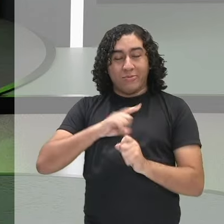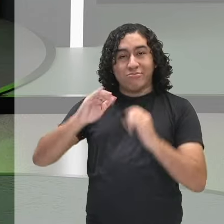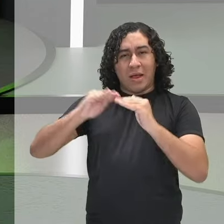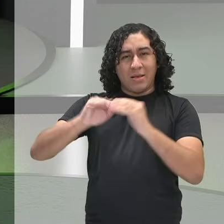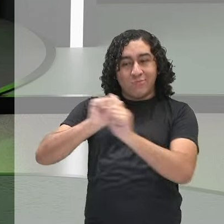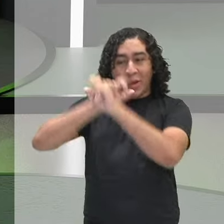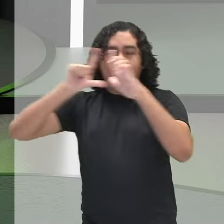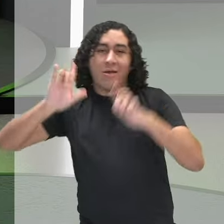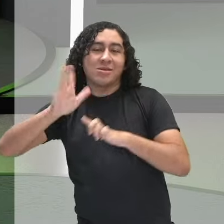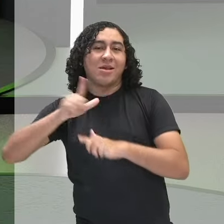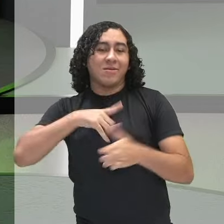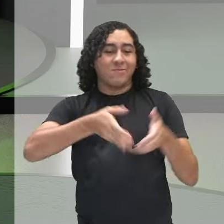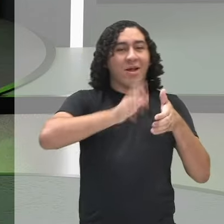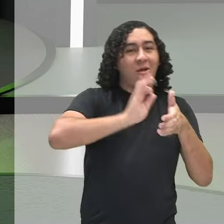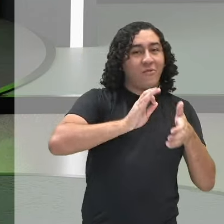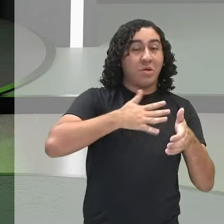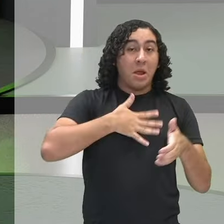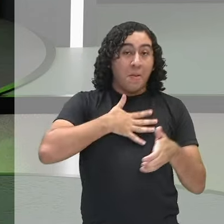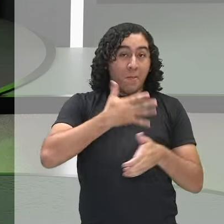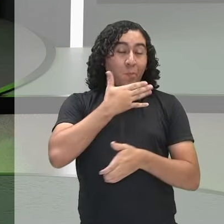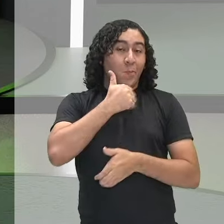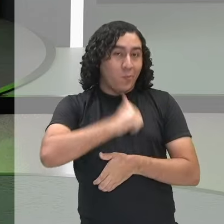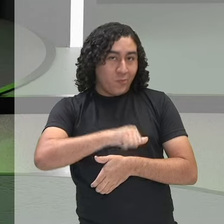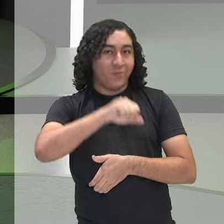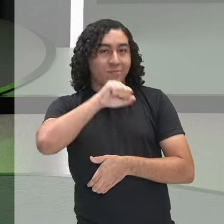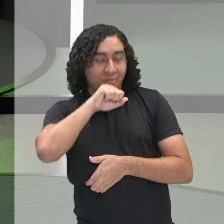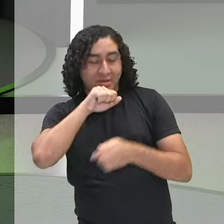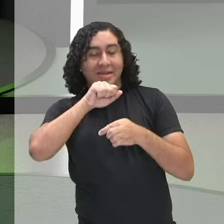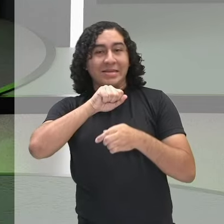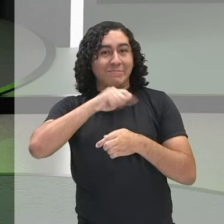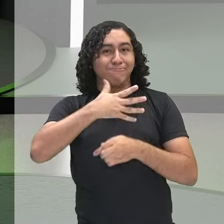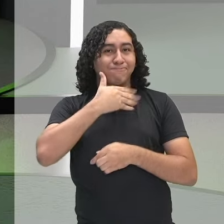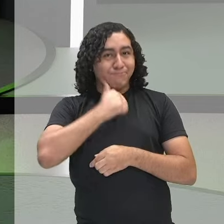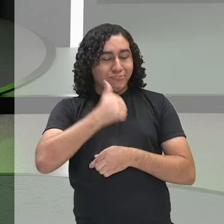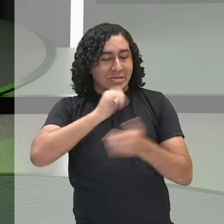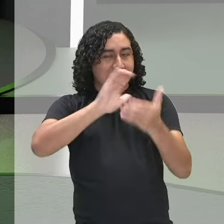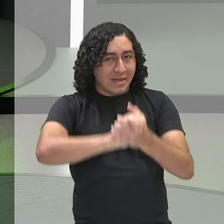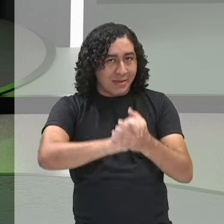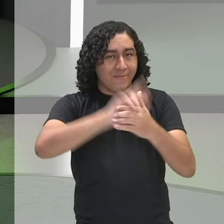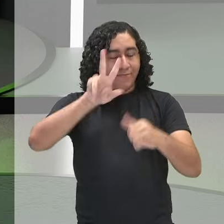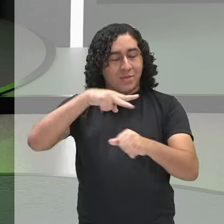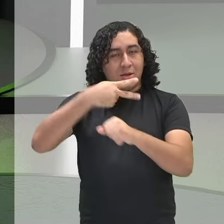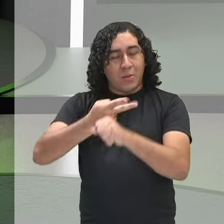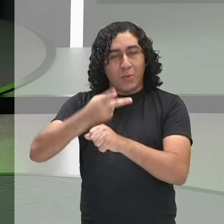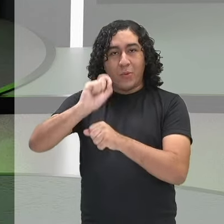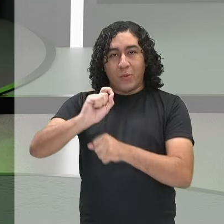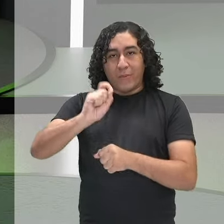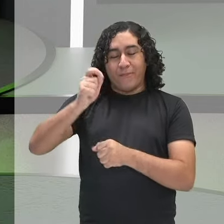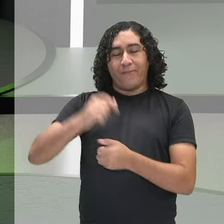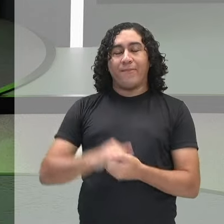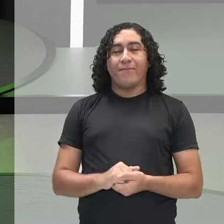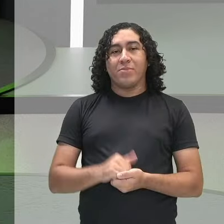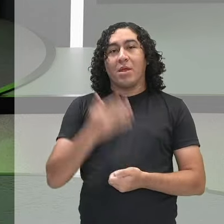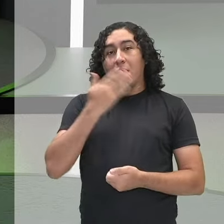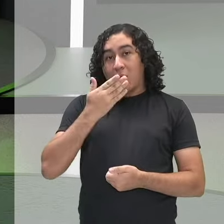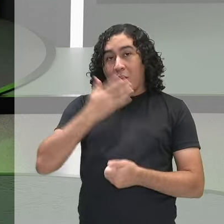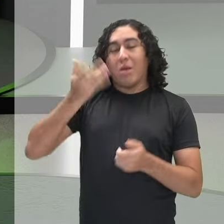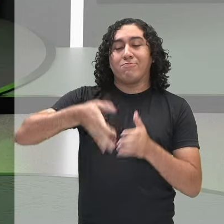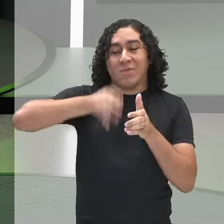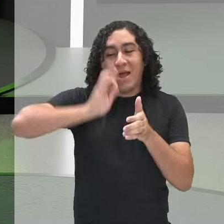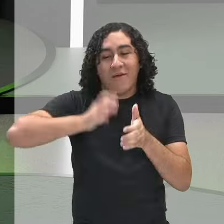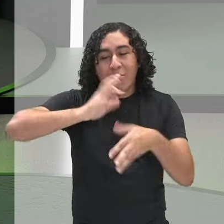já faço logo o café da minha esposa e o açúcar eu coloco após, né, ter feito ali o café,